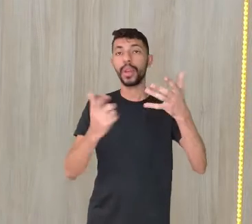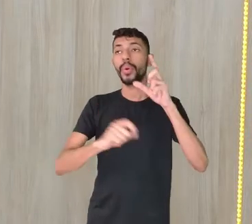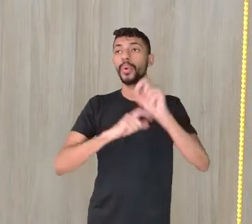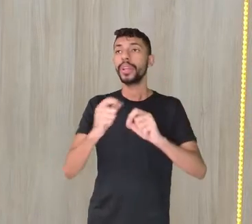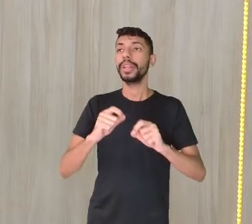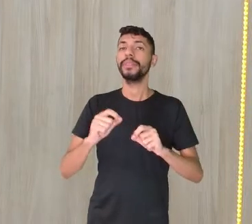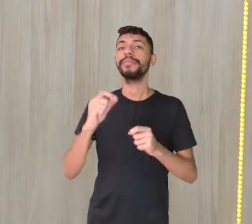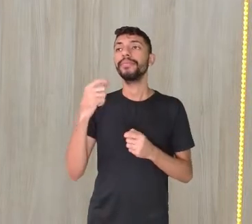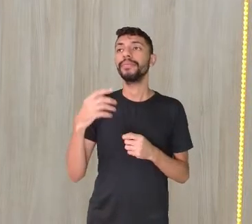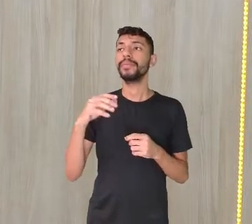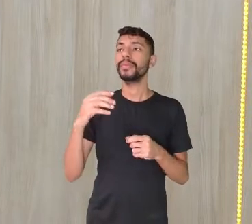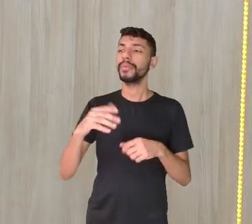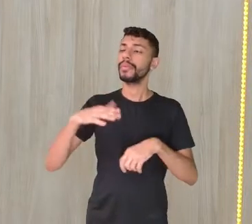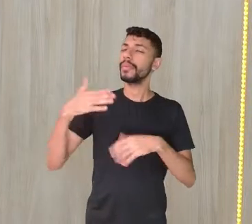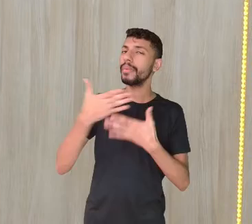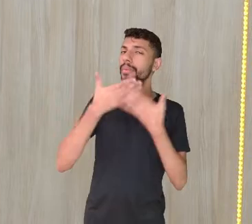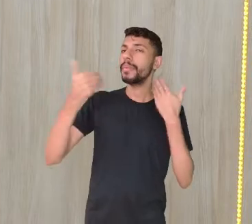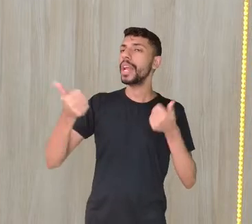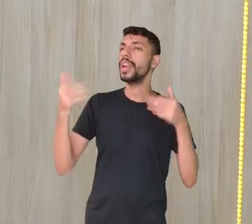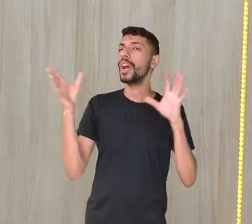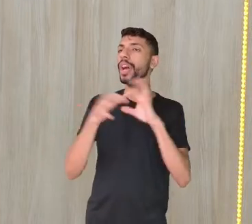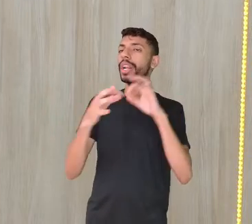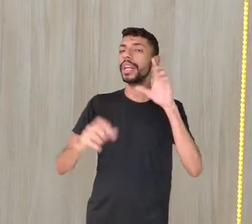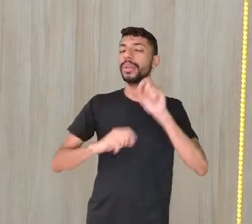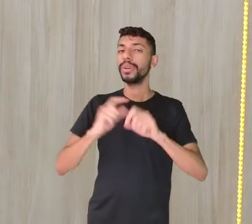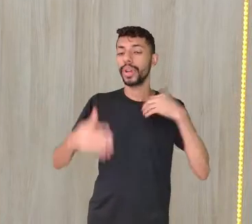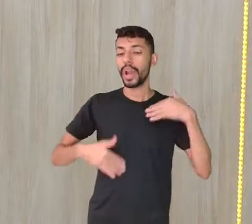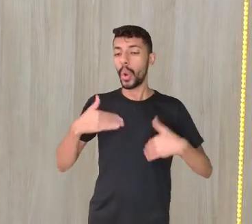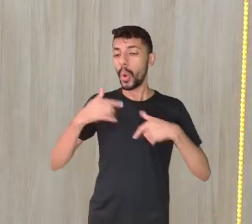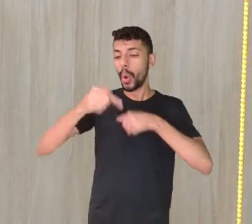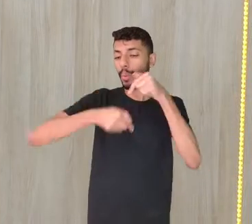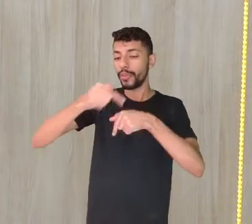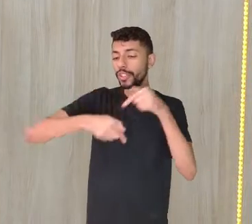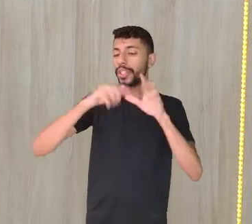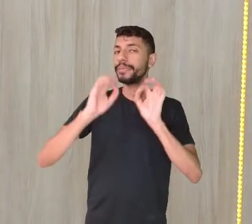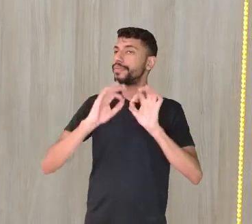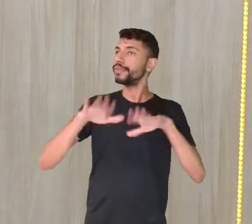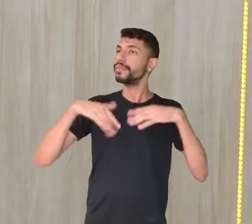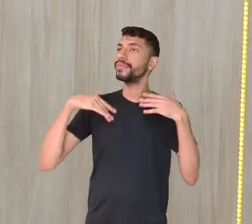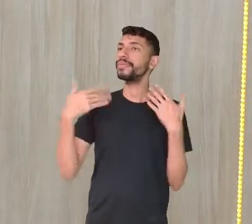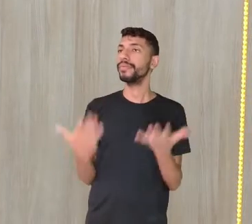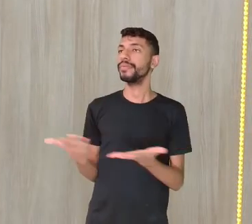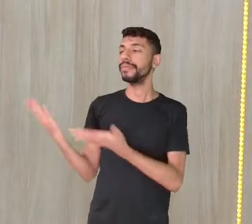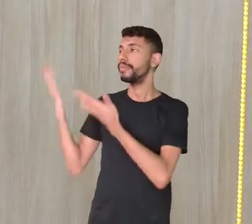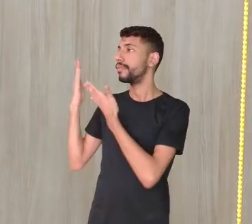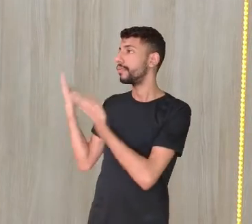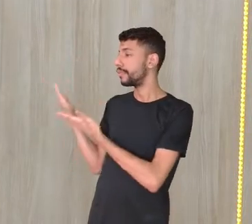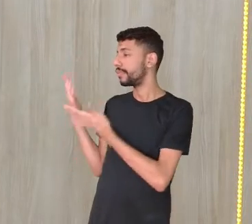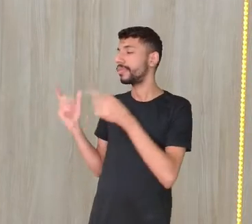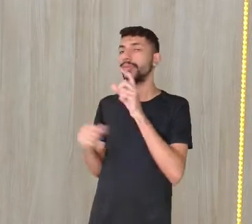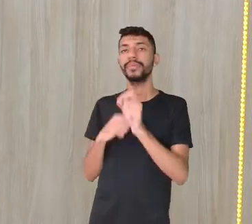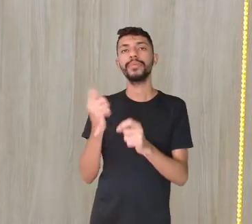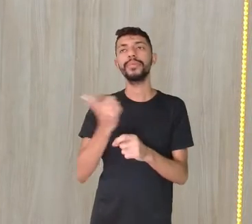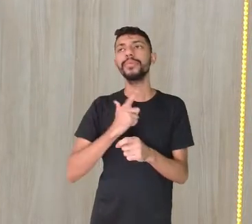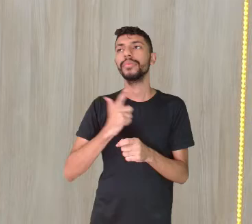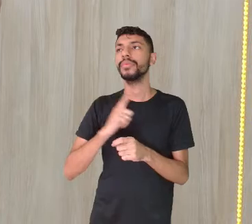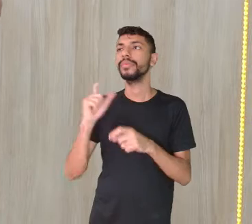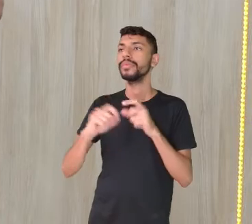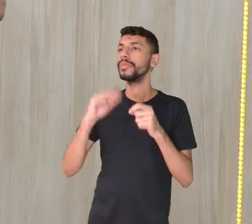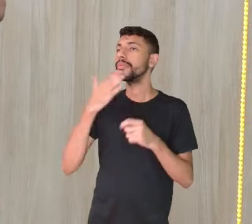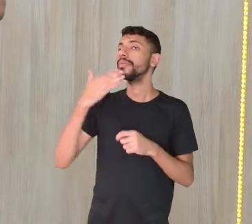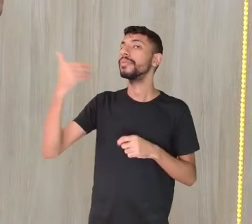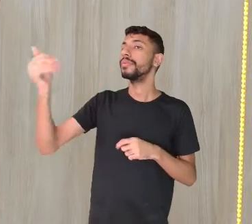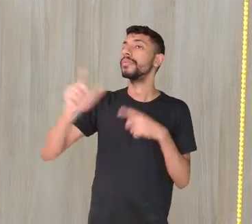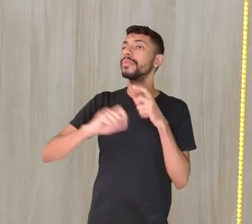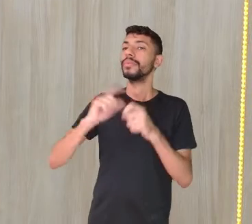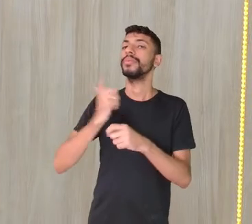questão assim mais globalizada em relação ao seu organismo, ao funcionamento. Então, nesse caso aí, existe a vantagem